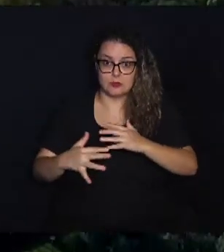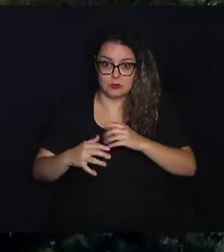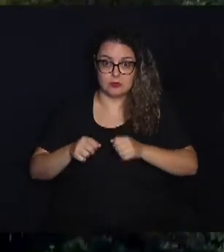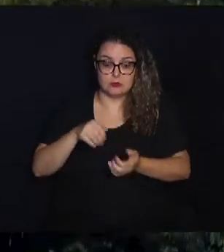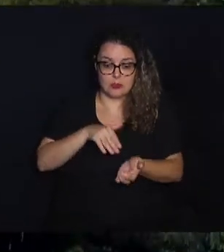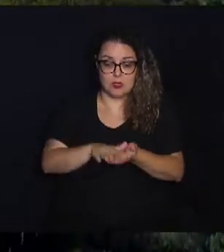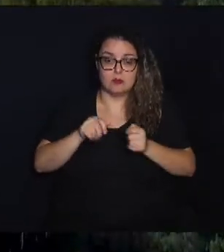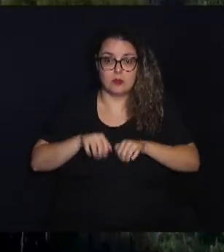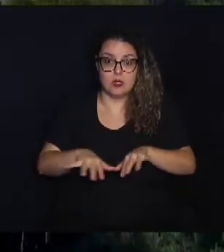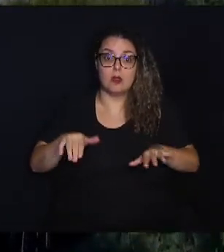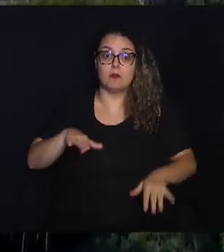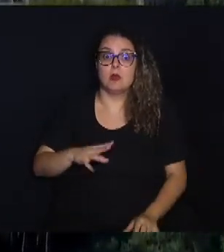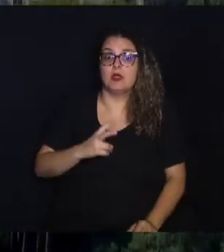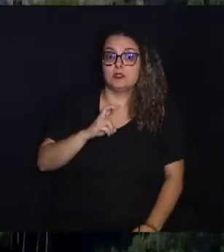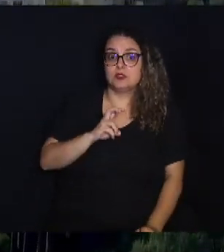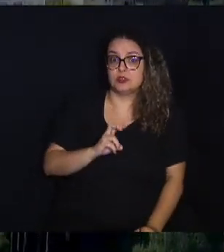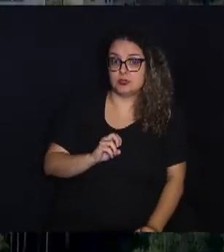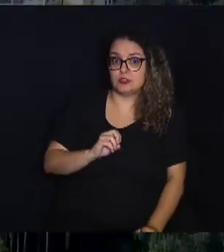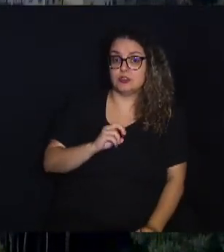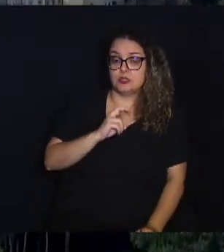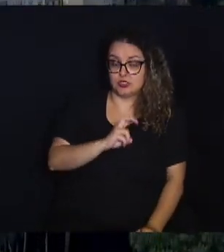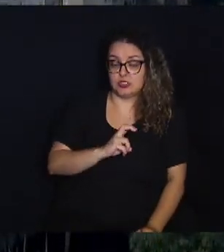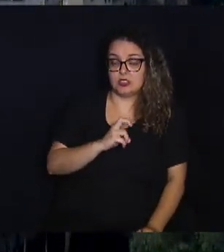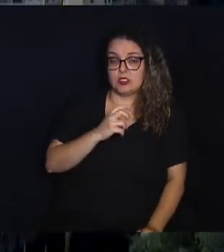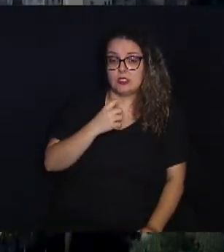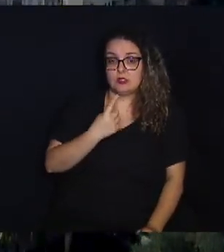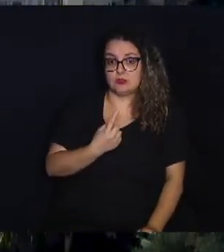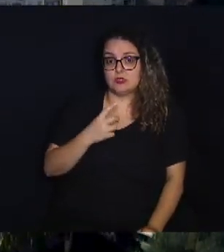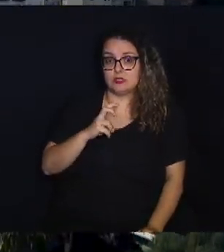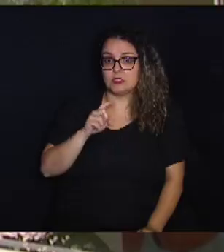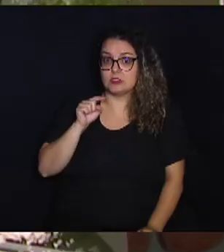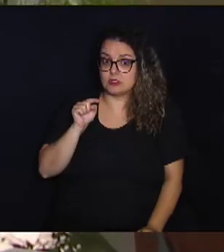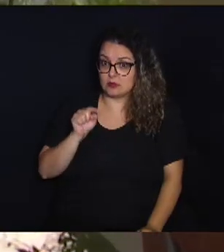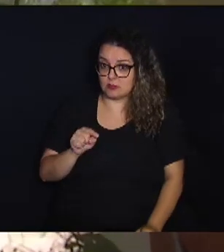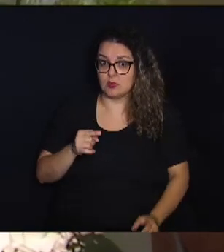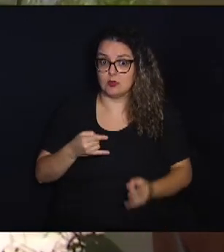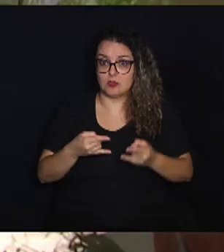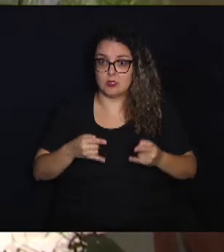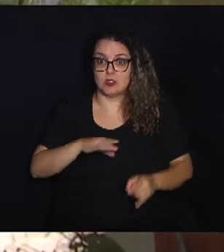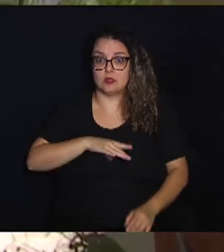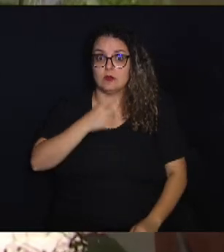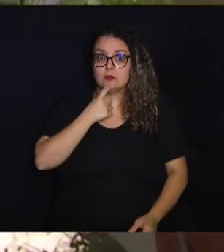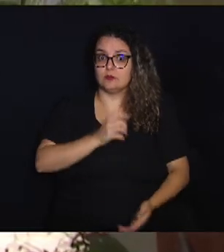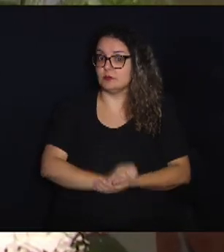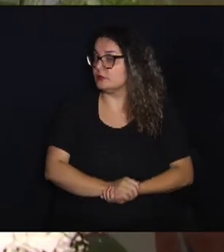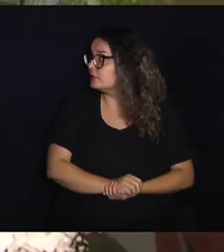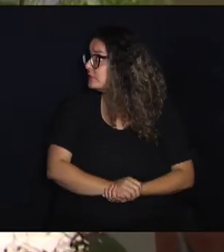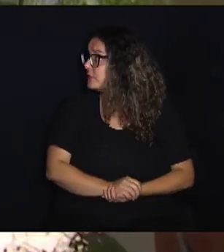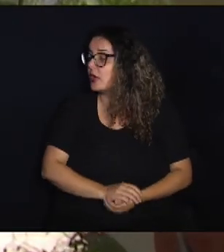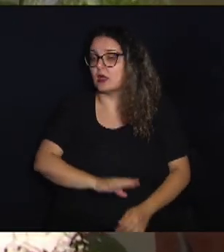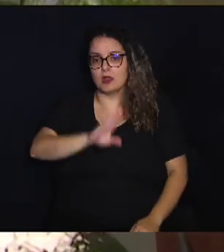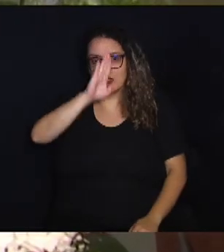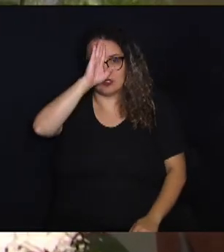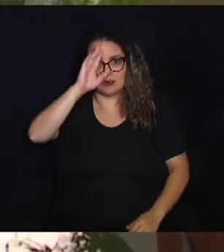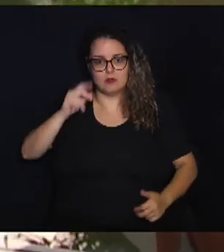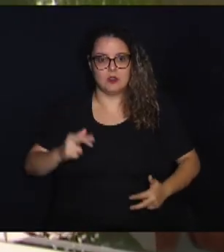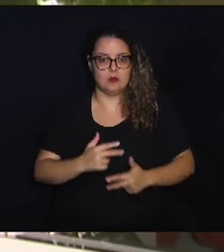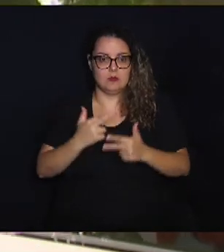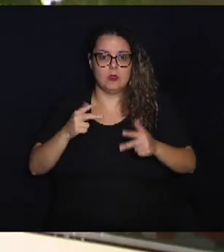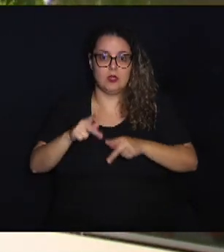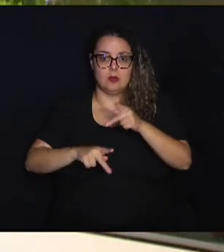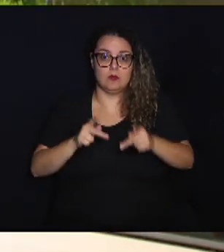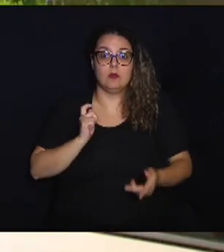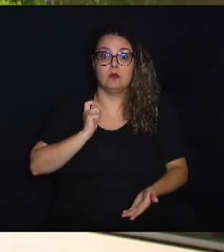distribuídos mais de 515 mil carnês em Campinas. A principal novidade é que a população vai poder pagar